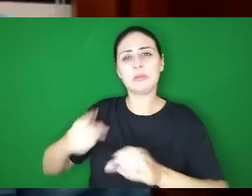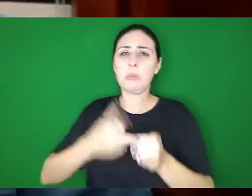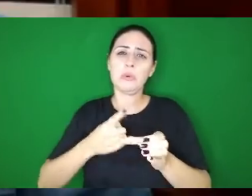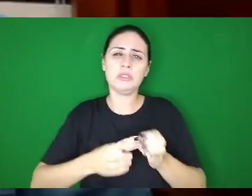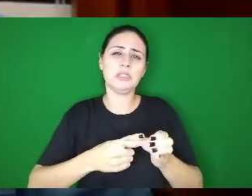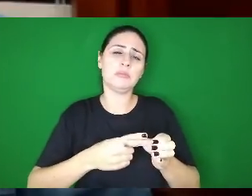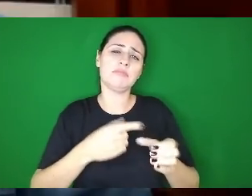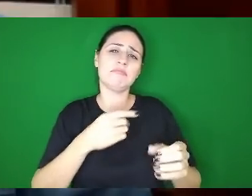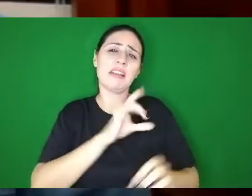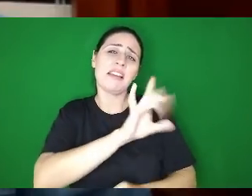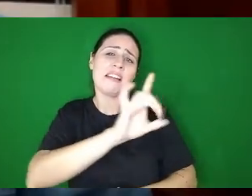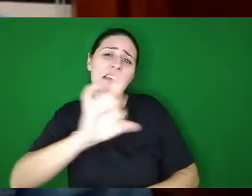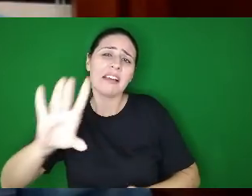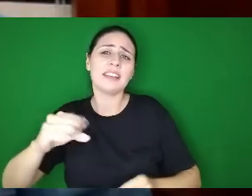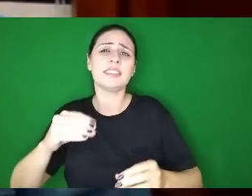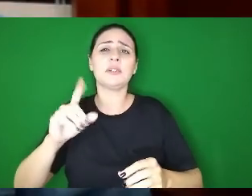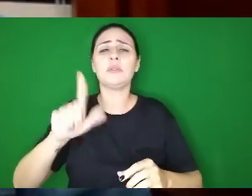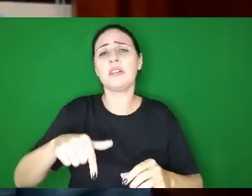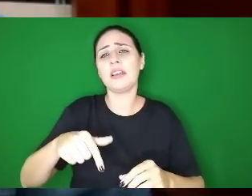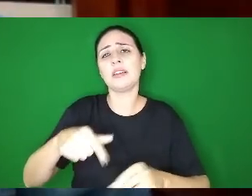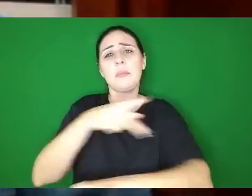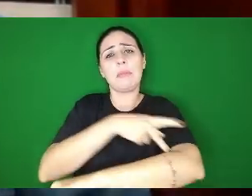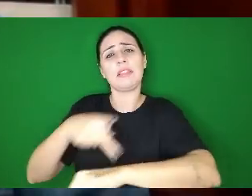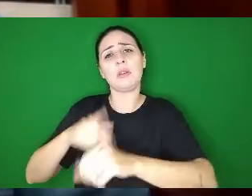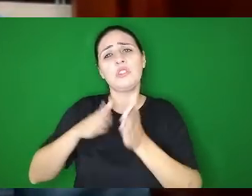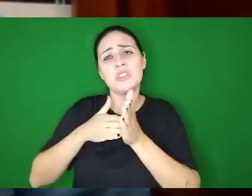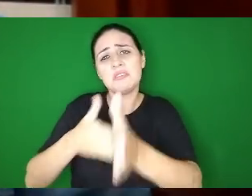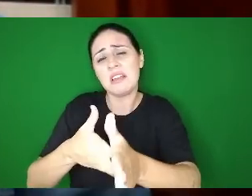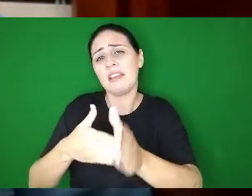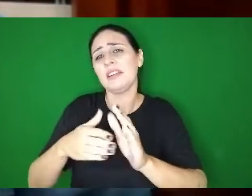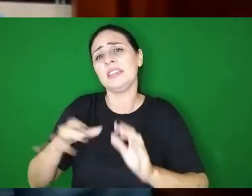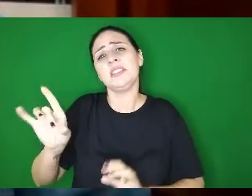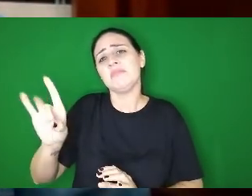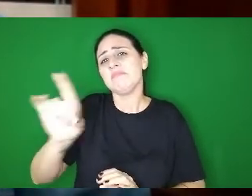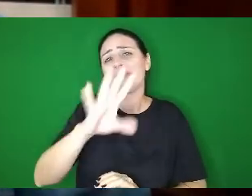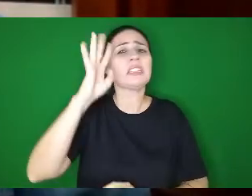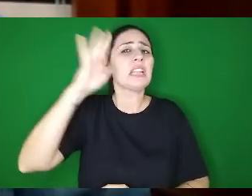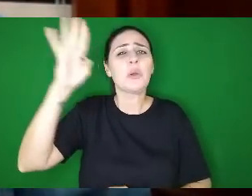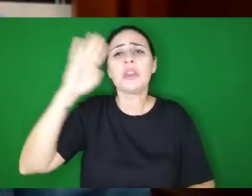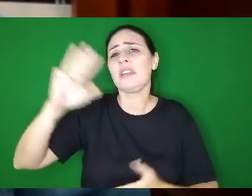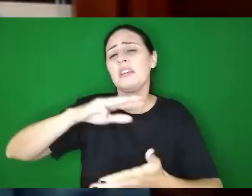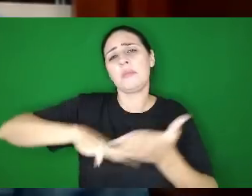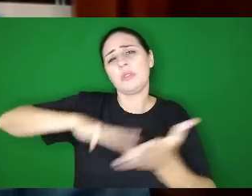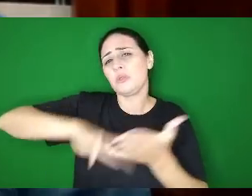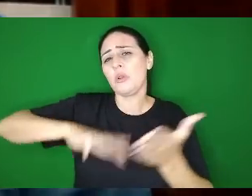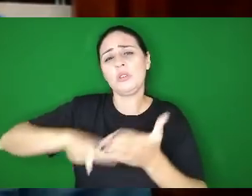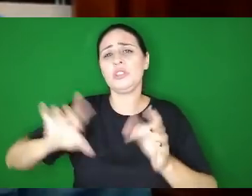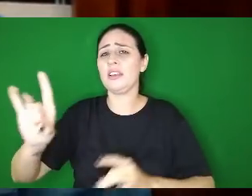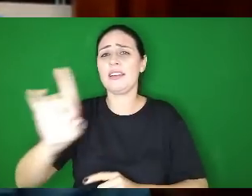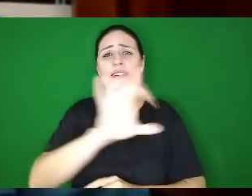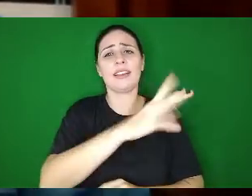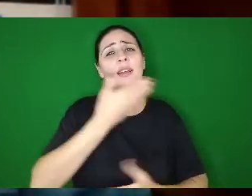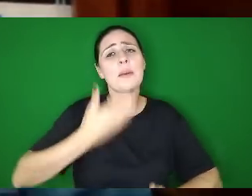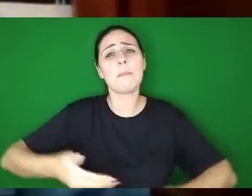tem da pedagogia que ele segue, dos pressupostos teóricos e metodológicos, mais ele vai saber